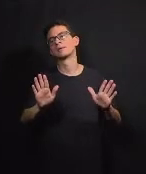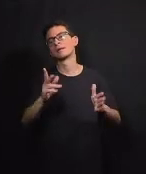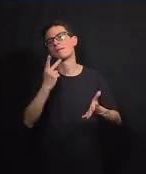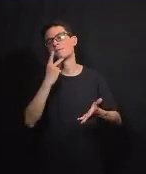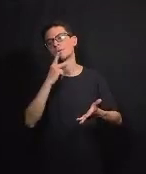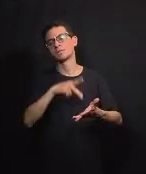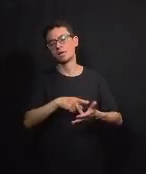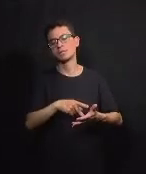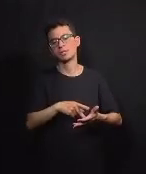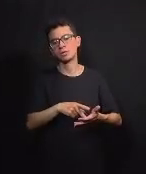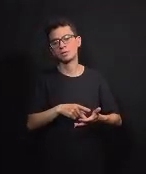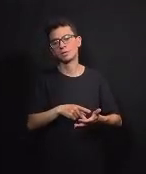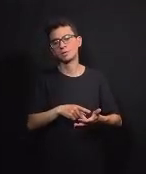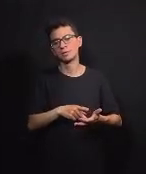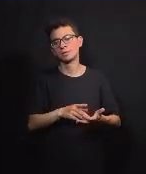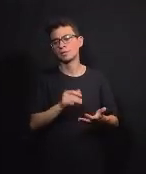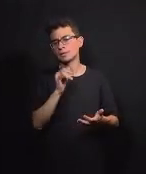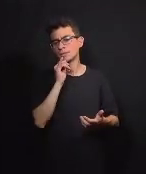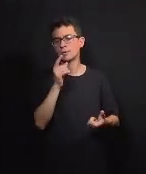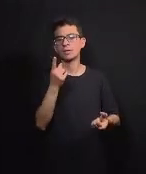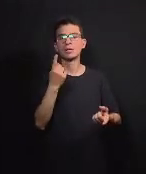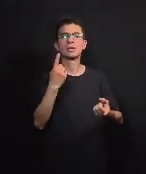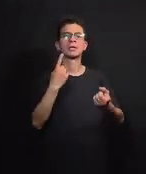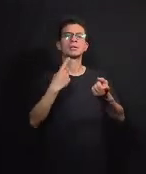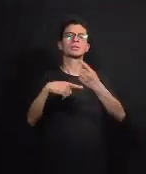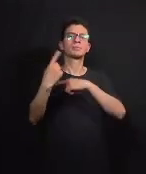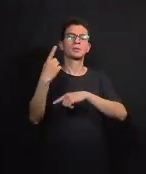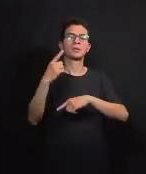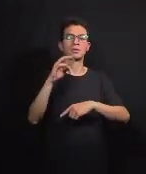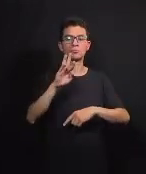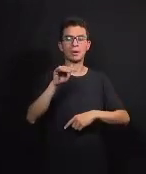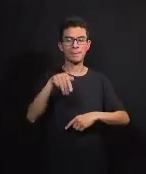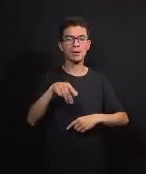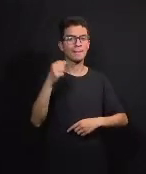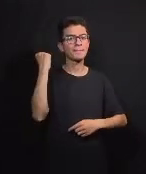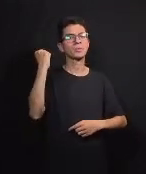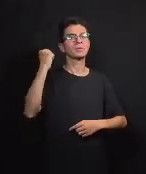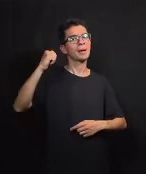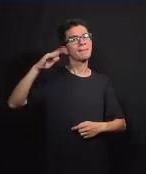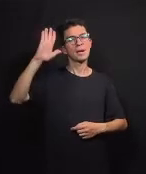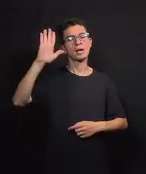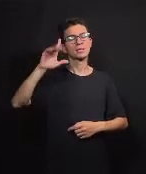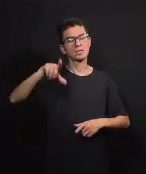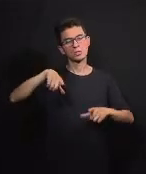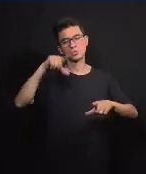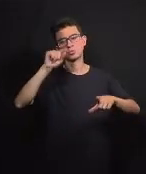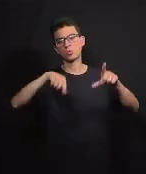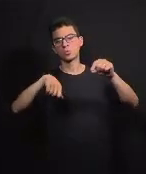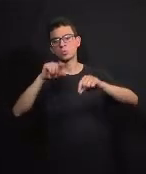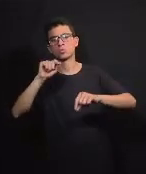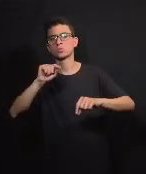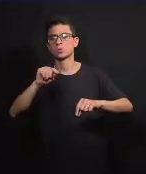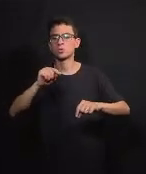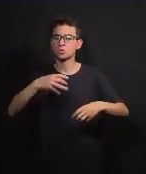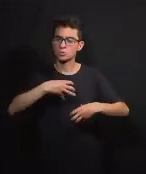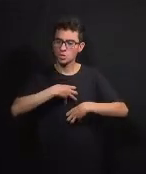realmente, com a ascensão de Trump ao poder, nós temos a inauguração de um novo